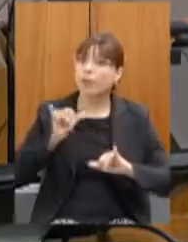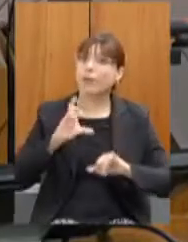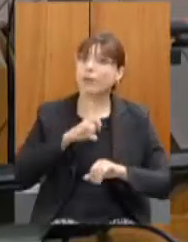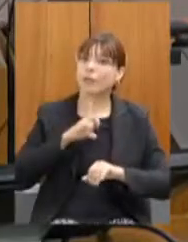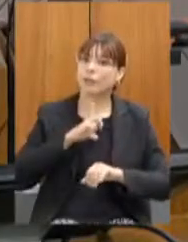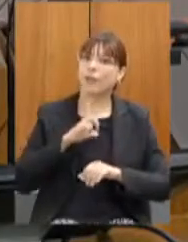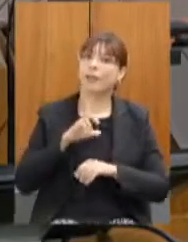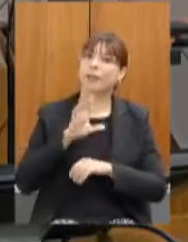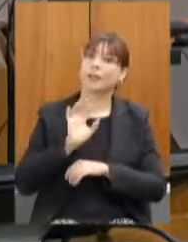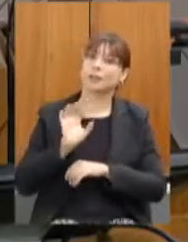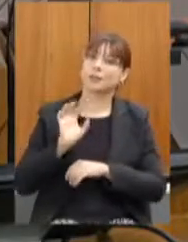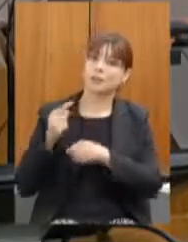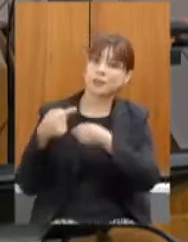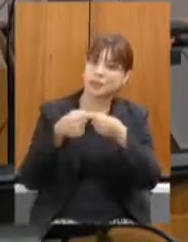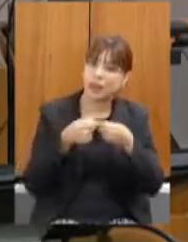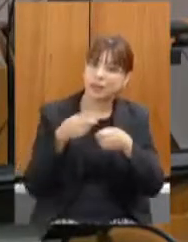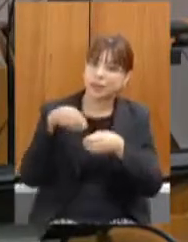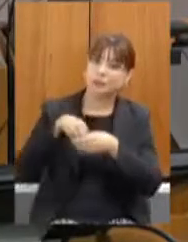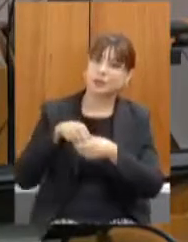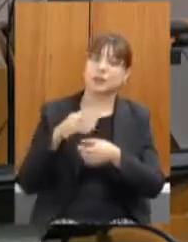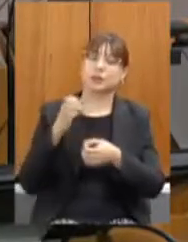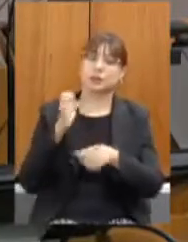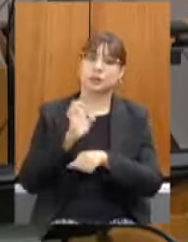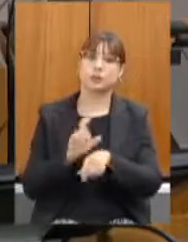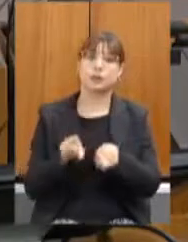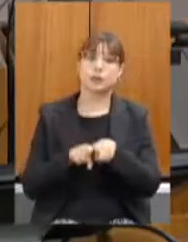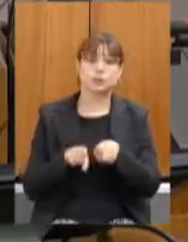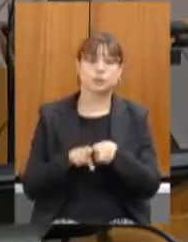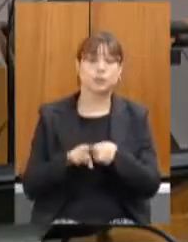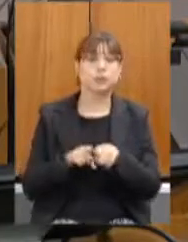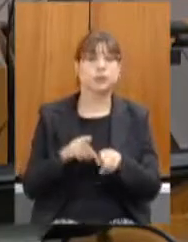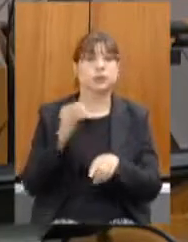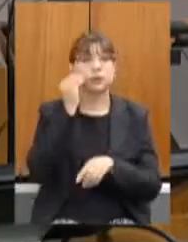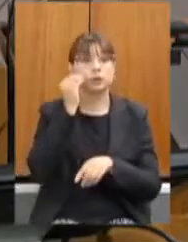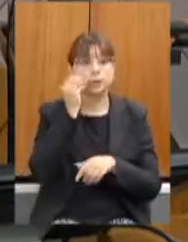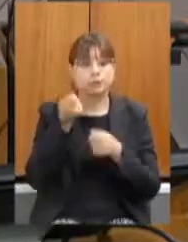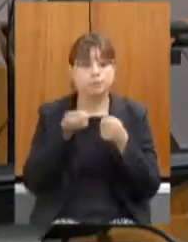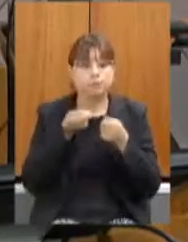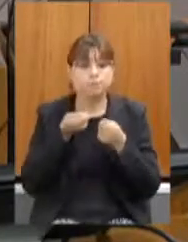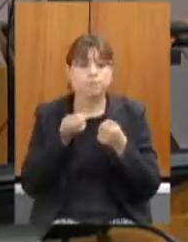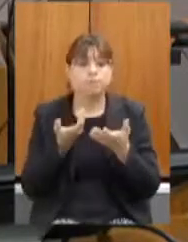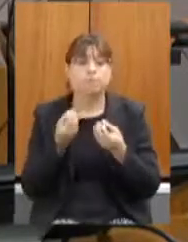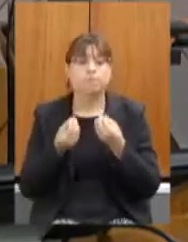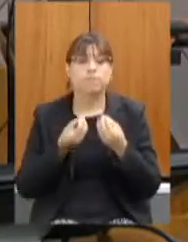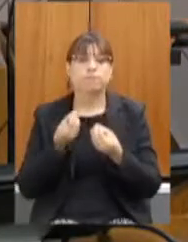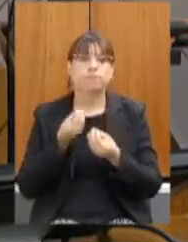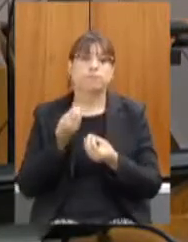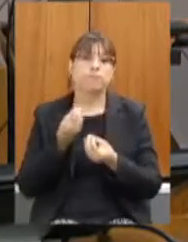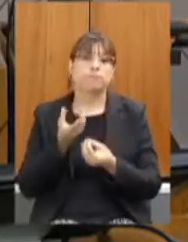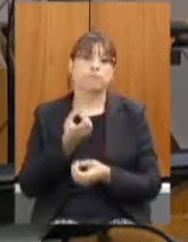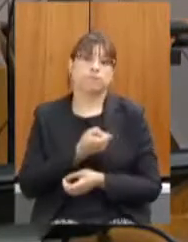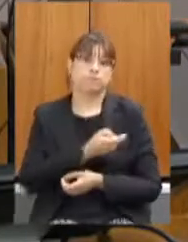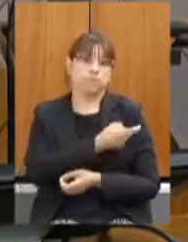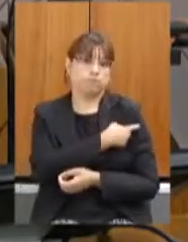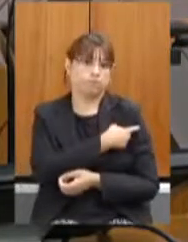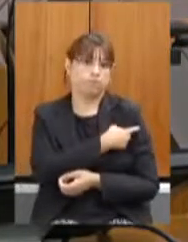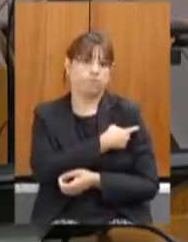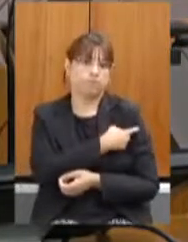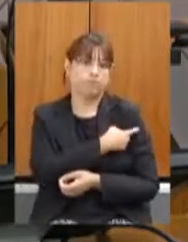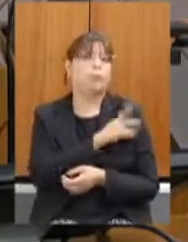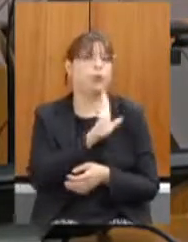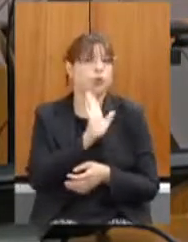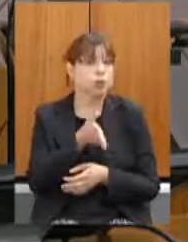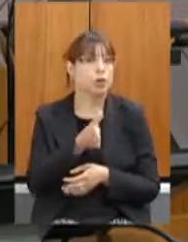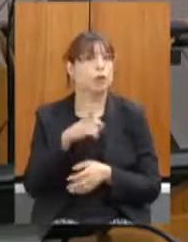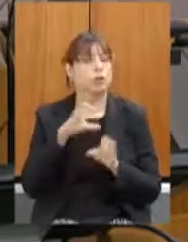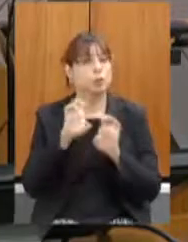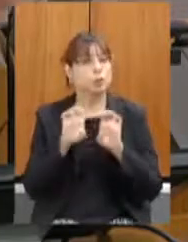nós temos um plano de contingência para vacinação contra o vídeo esse plano de contingência ele está em Ação está sendo